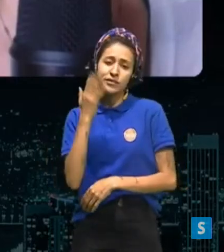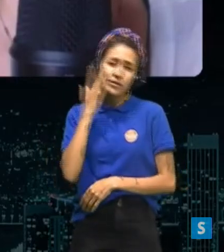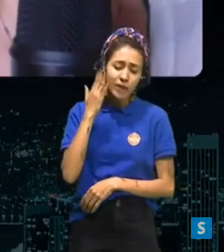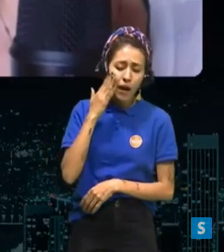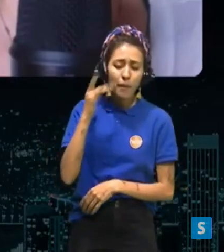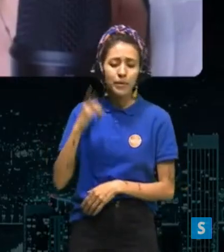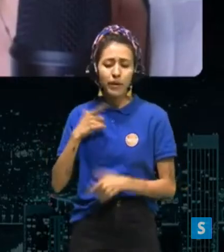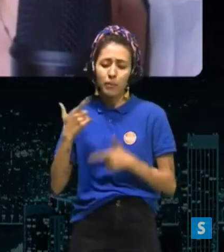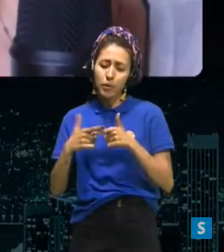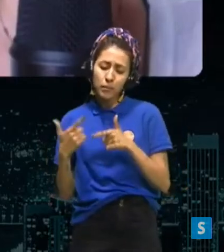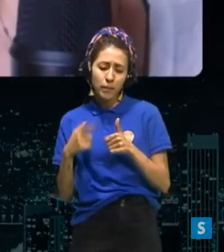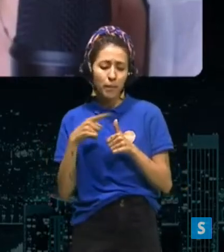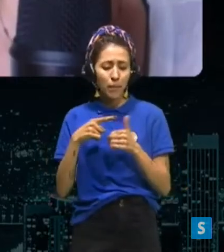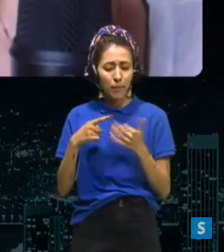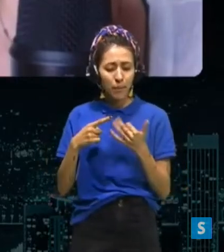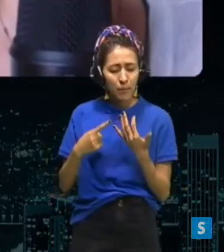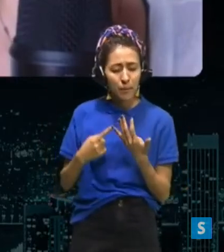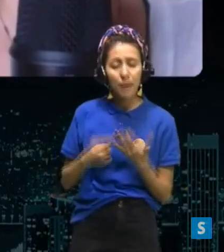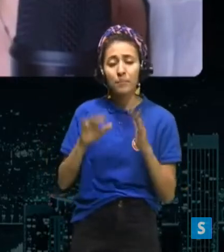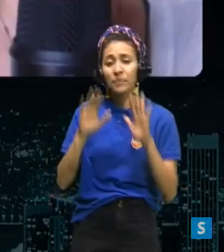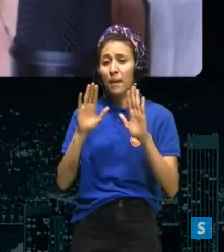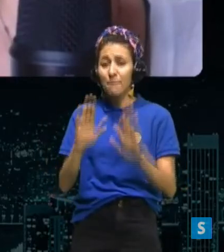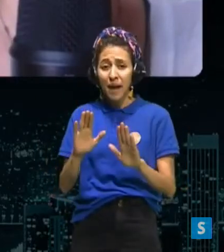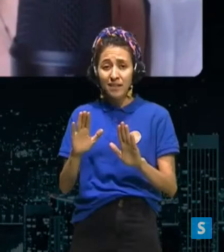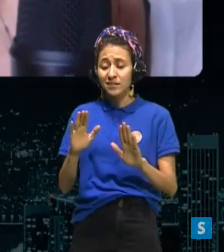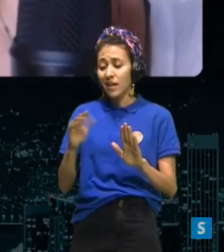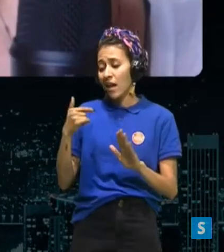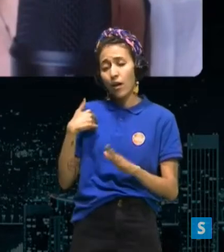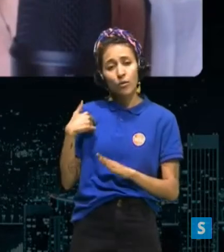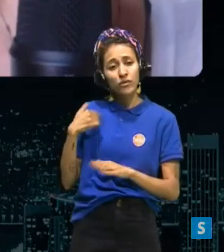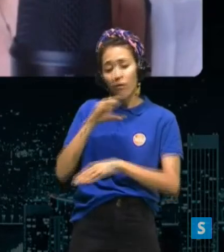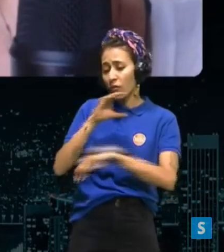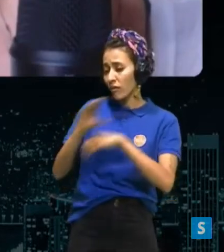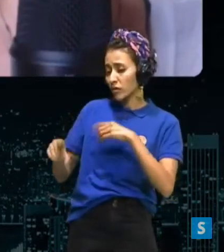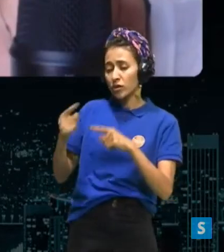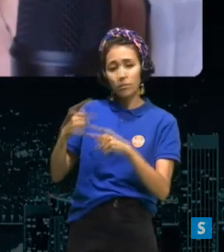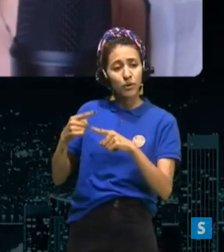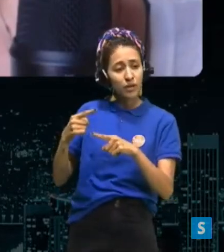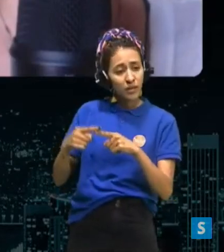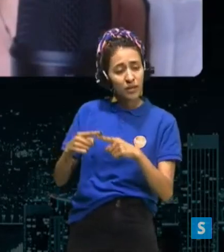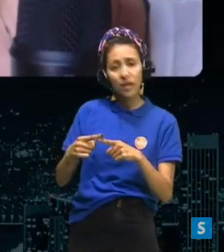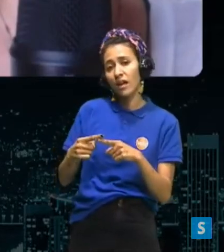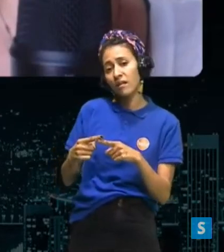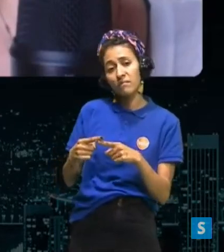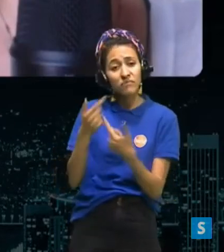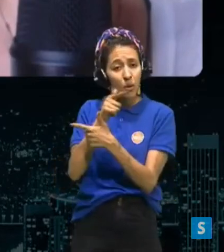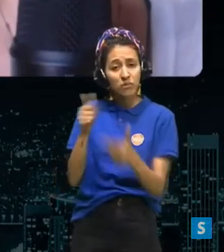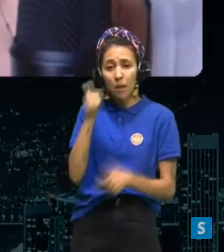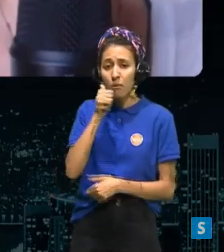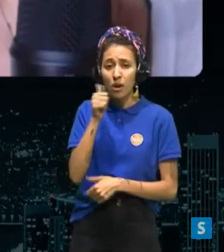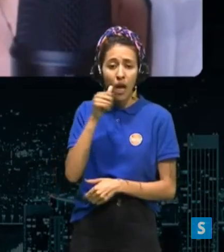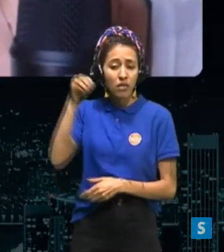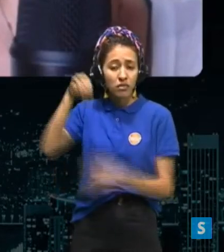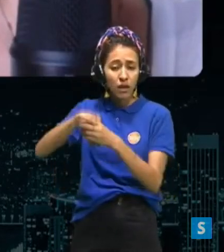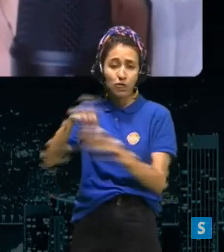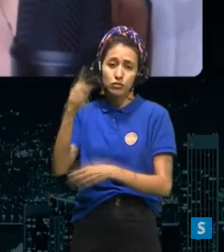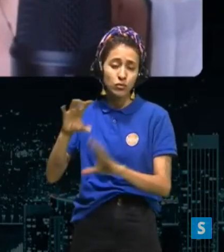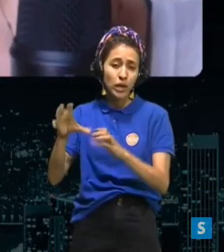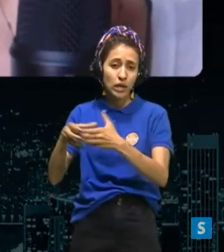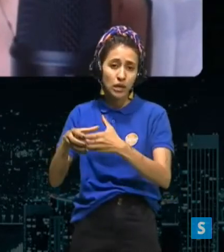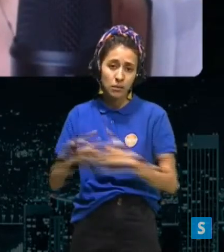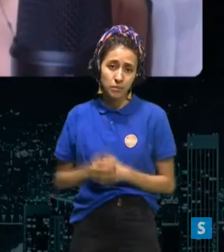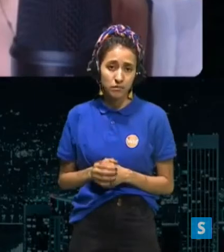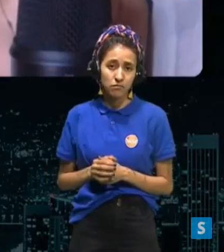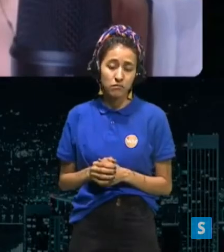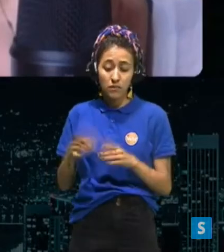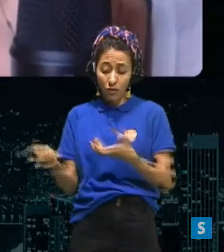nessa época que a gente tá vivendo não há desculpa para você não ter uma mulher Capaz na tua equipe Então vamos retorne a prancheta